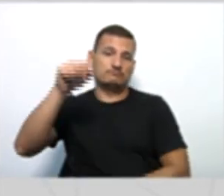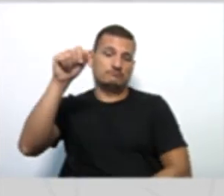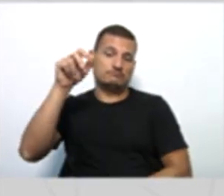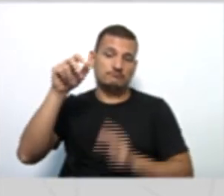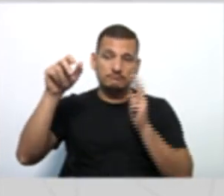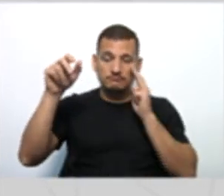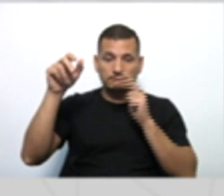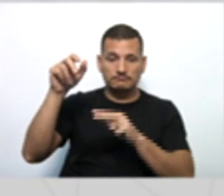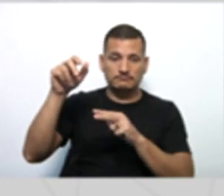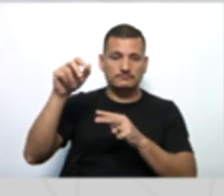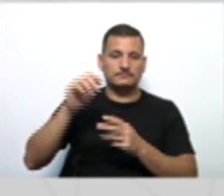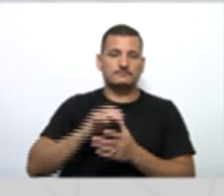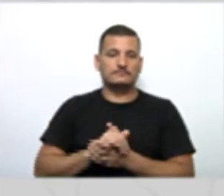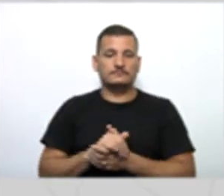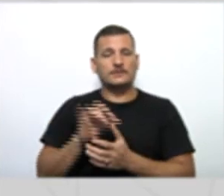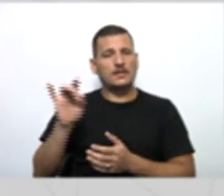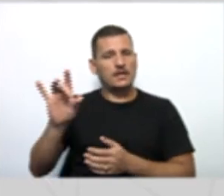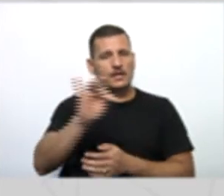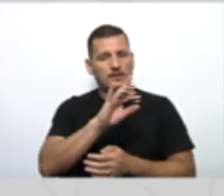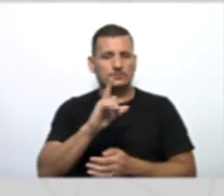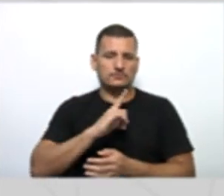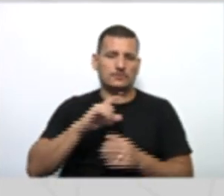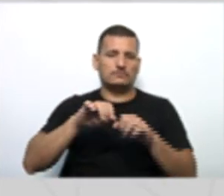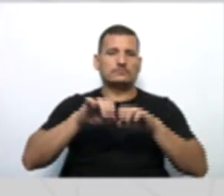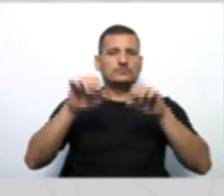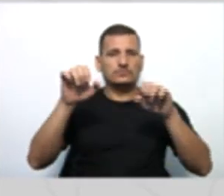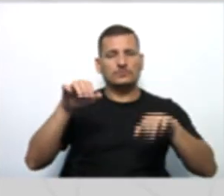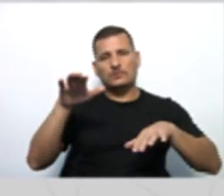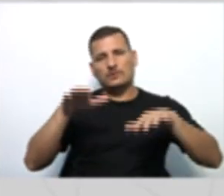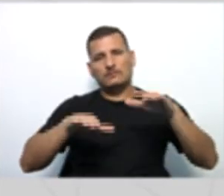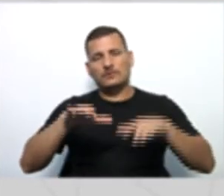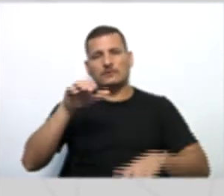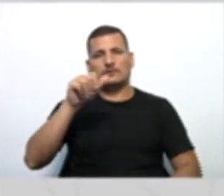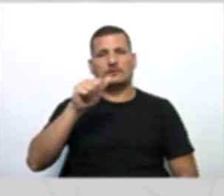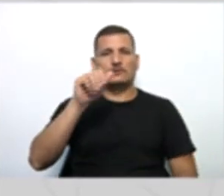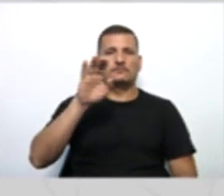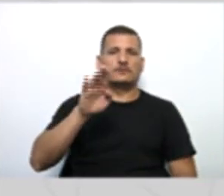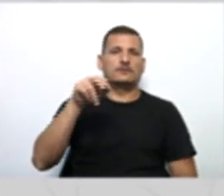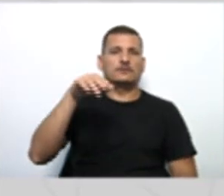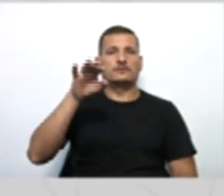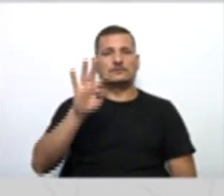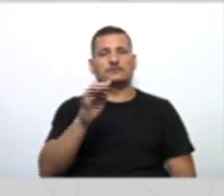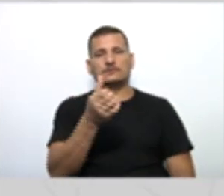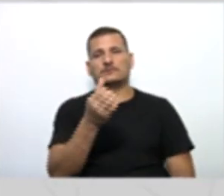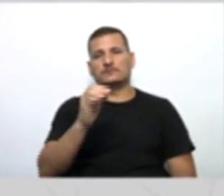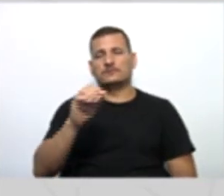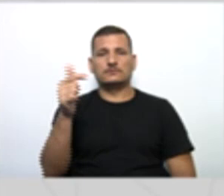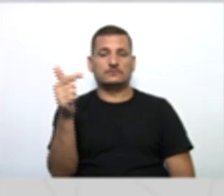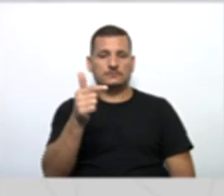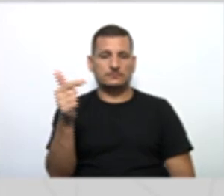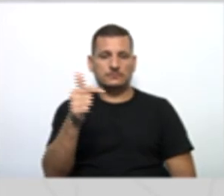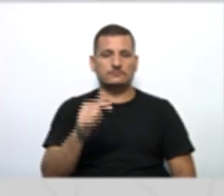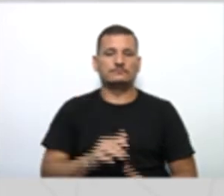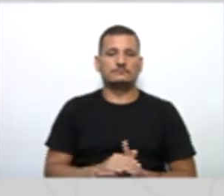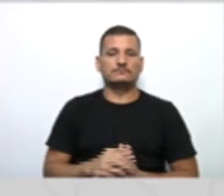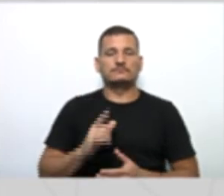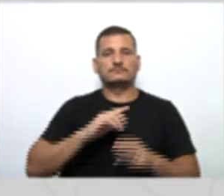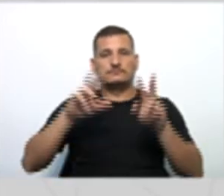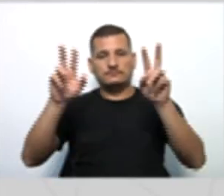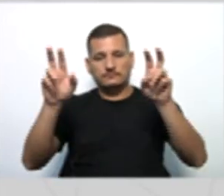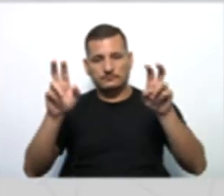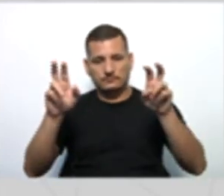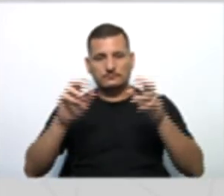visualizando. Cada um tem uma estrutura. De acordo com a ABNT 6022, ele tem o título, ele